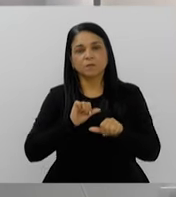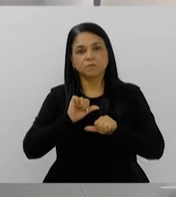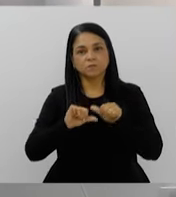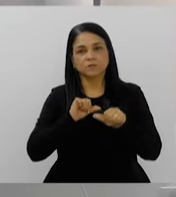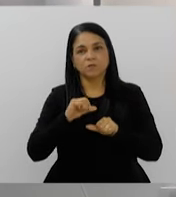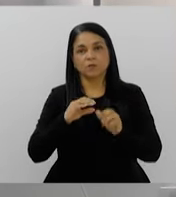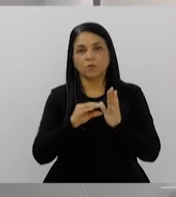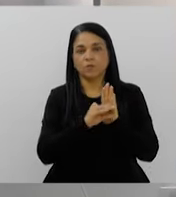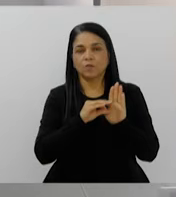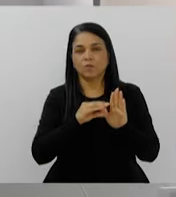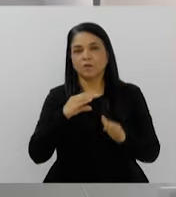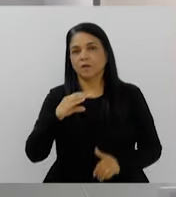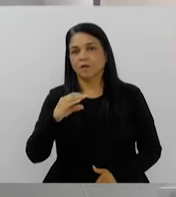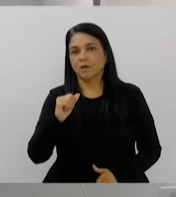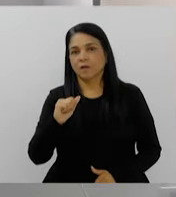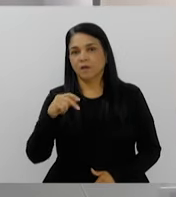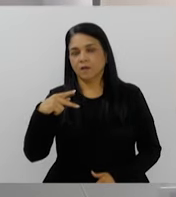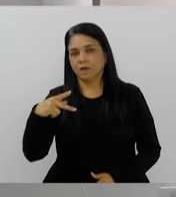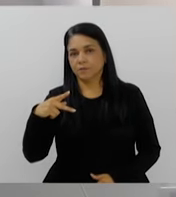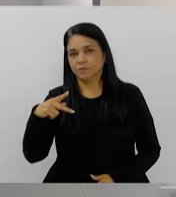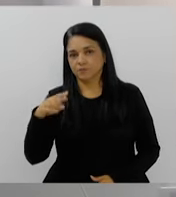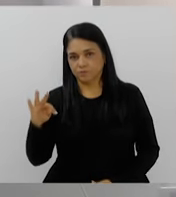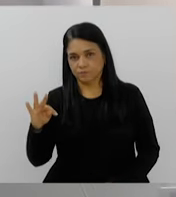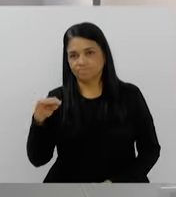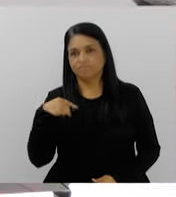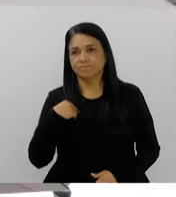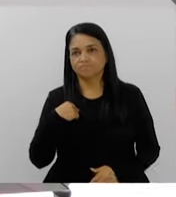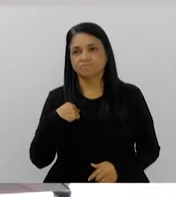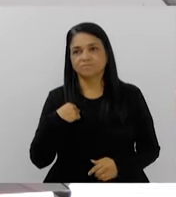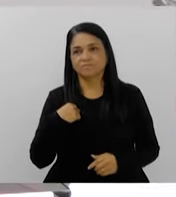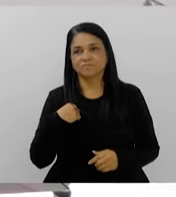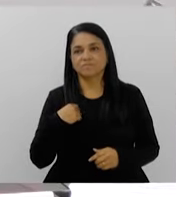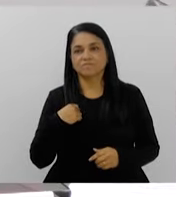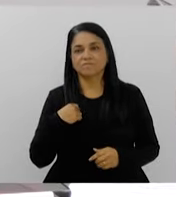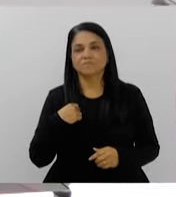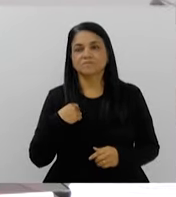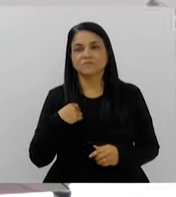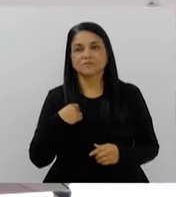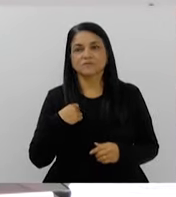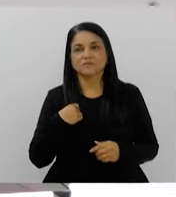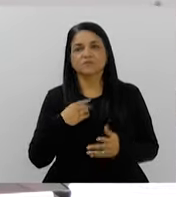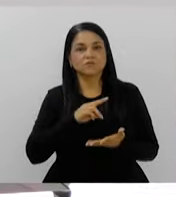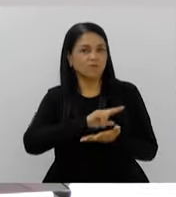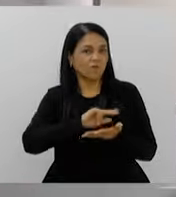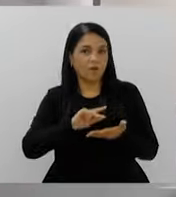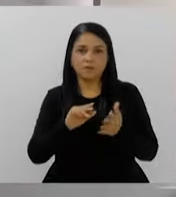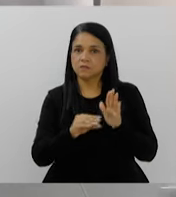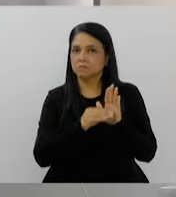caput. Enfim, são muitas emendas. Sim, com emendas. Concluindo para o substitutivo.